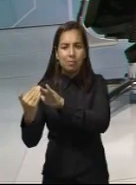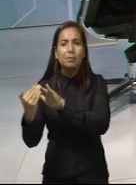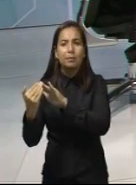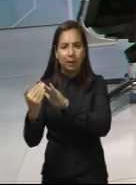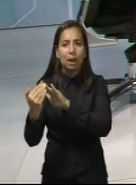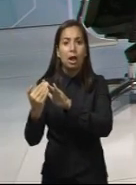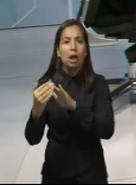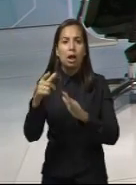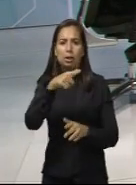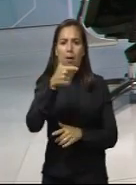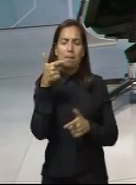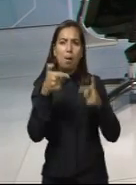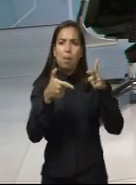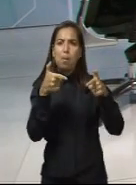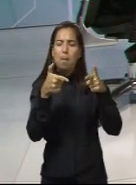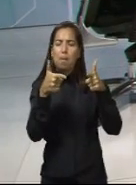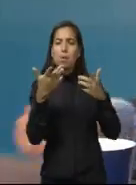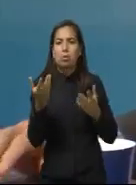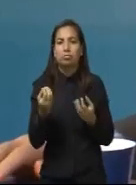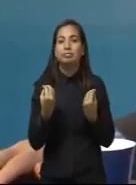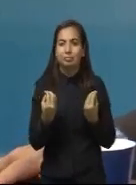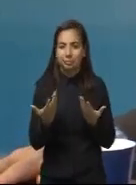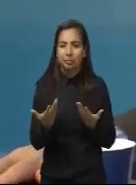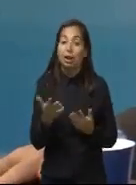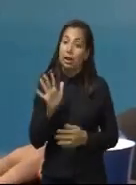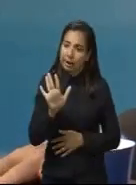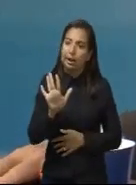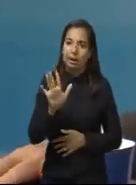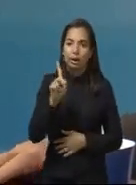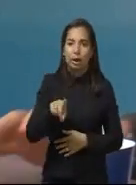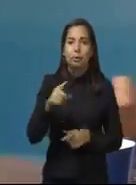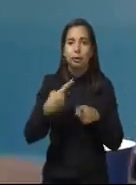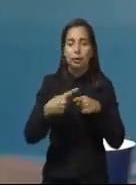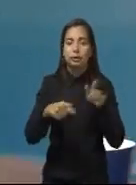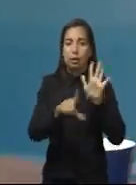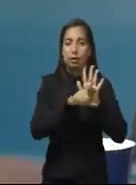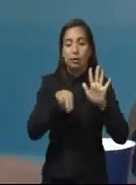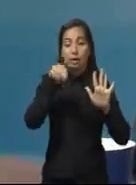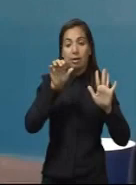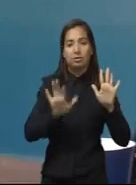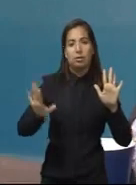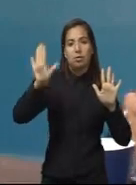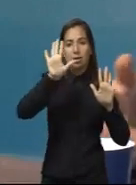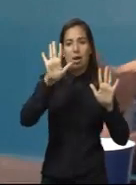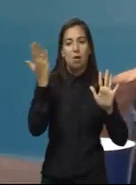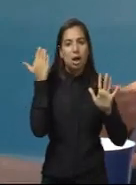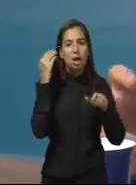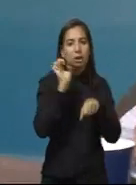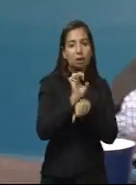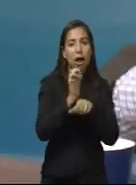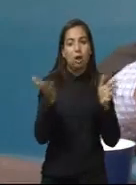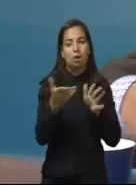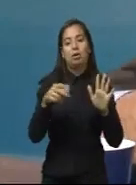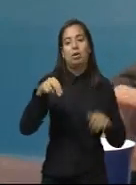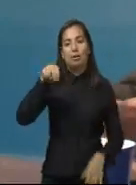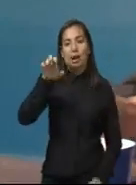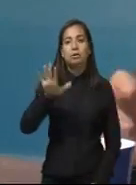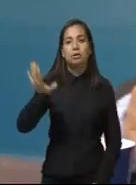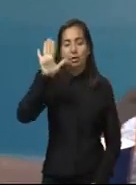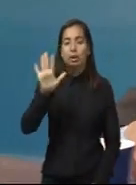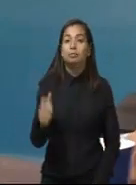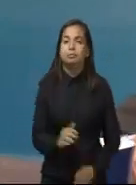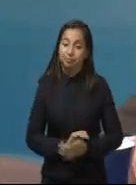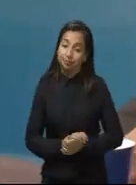lei é nacional, que é para evitar essas pressões localizadas nos estados, como o Ceará tentou fazer. Esse processo se articula? Como é que se dá